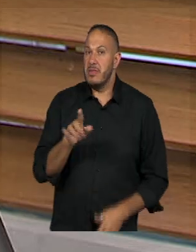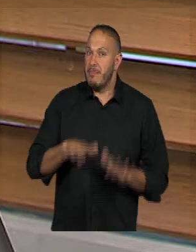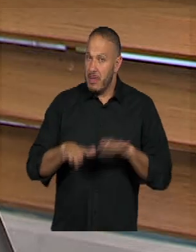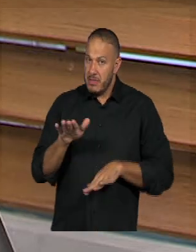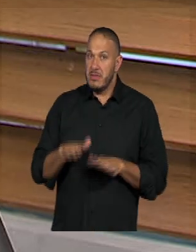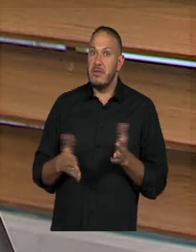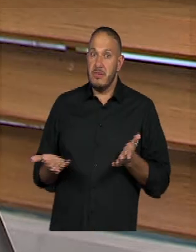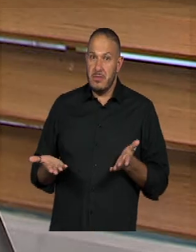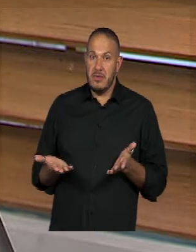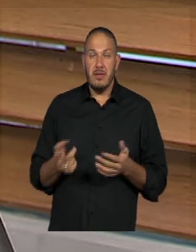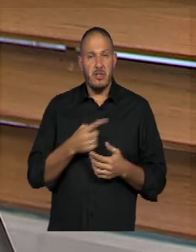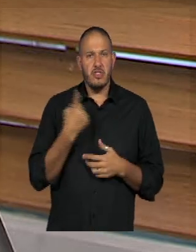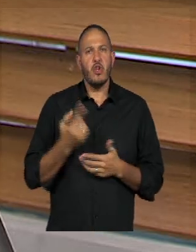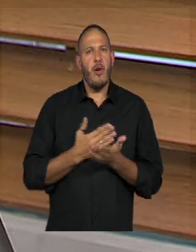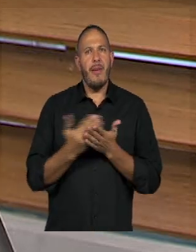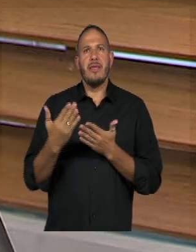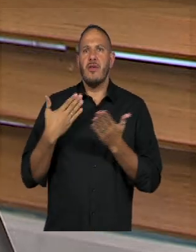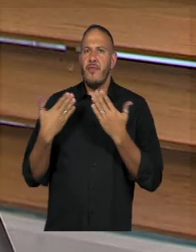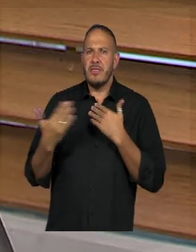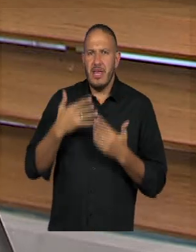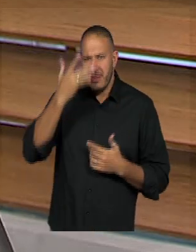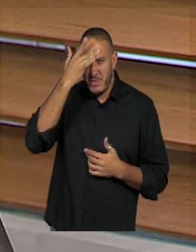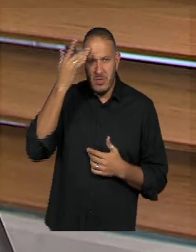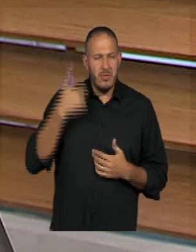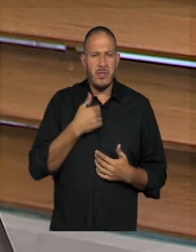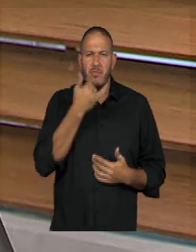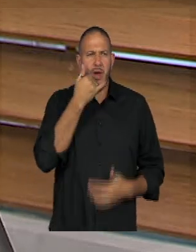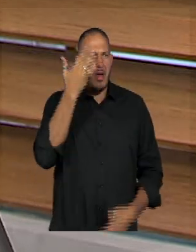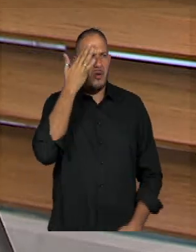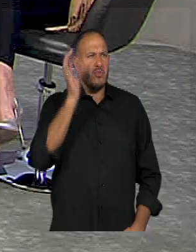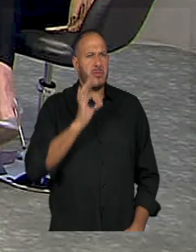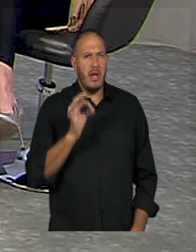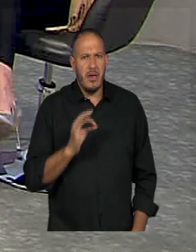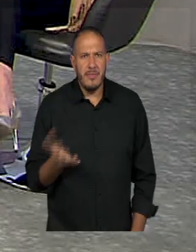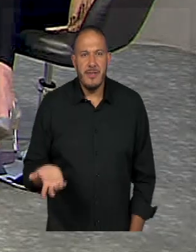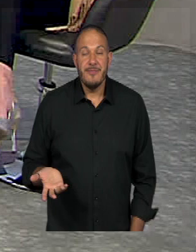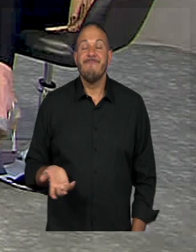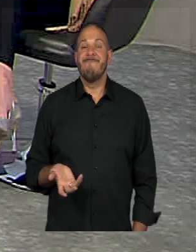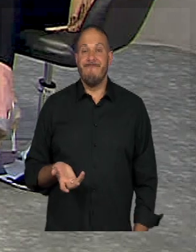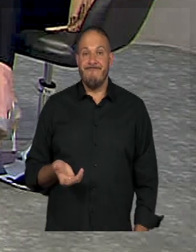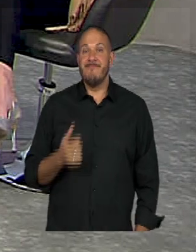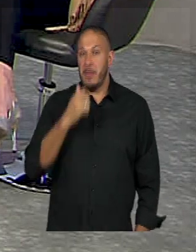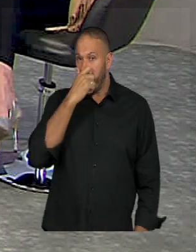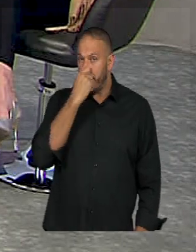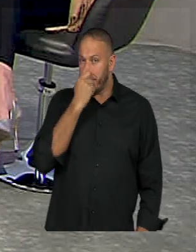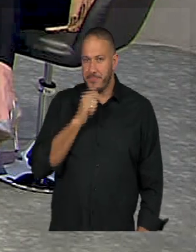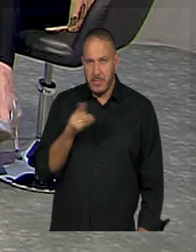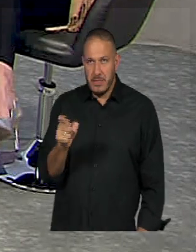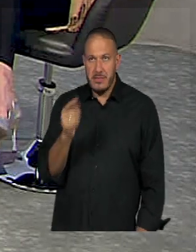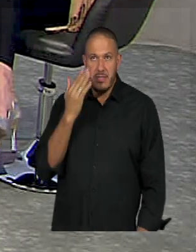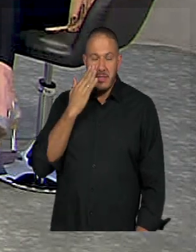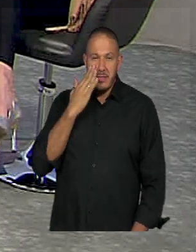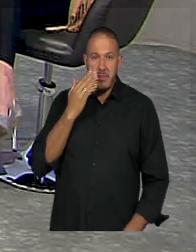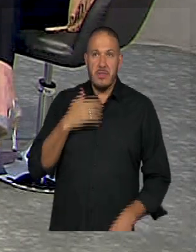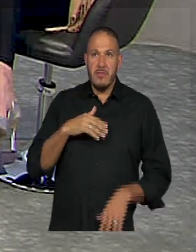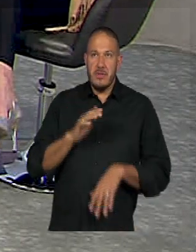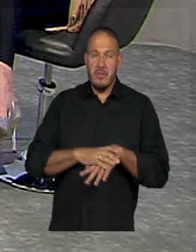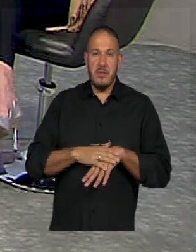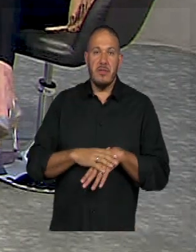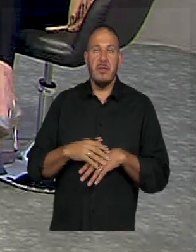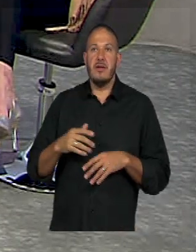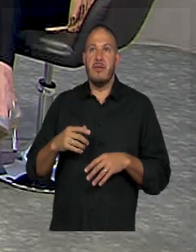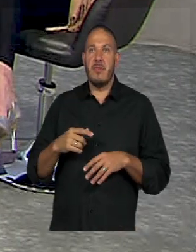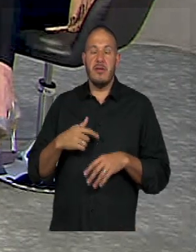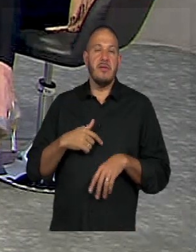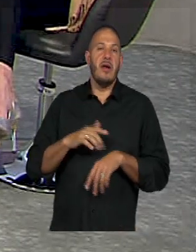quando começa a conversar, você vê que muitas pessoas não têm essa noção. Você vai correr, você acorda, vai